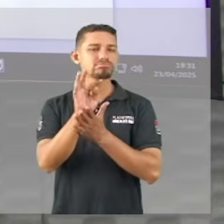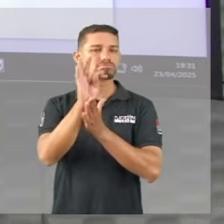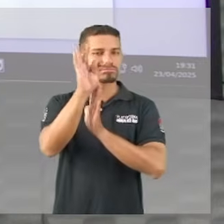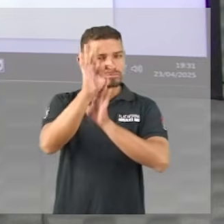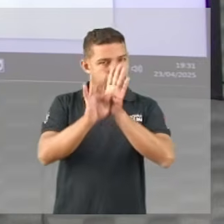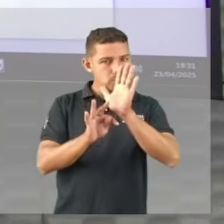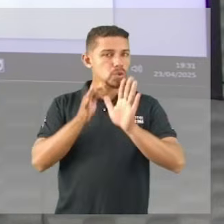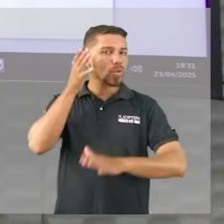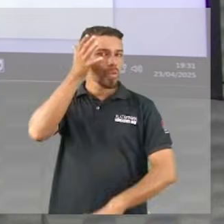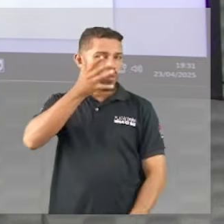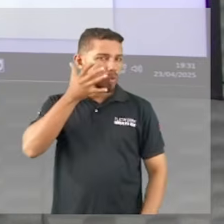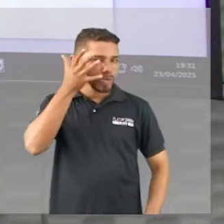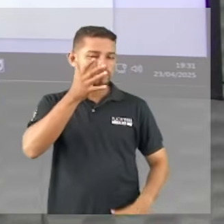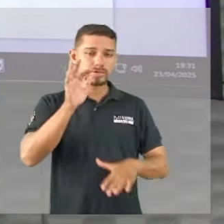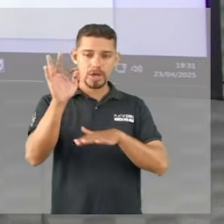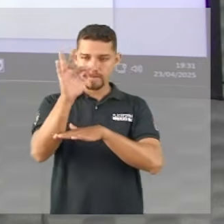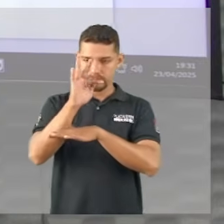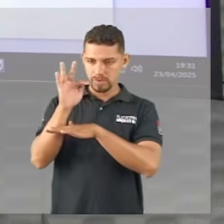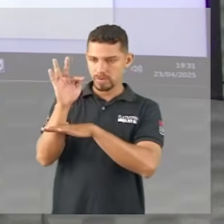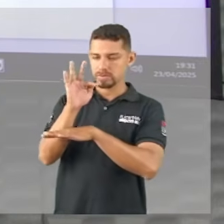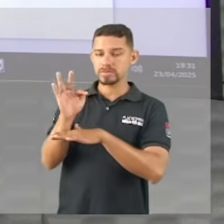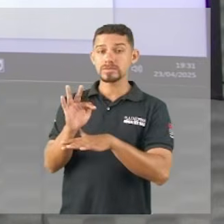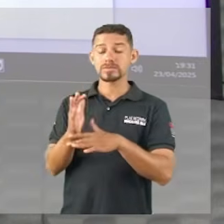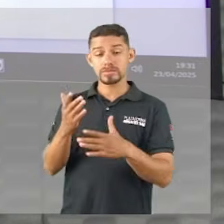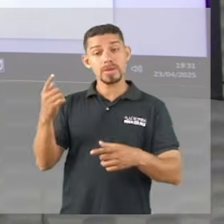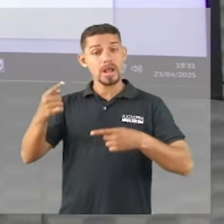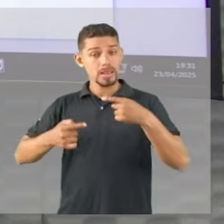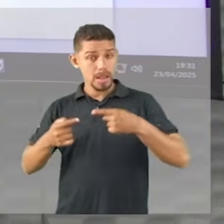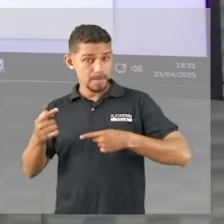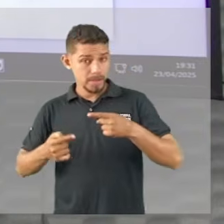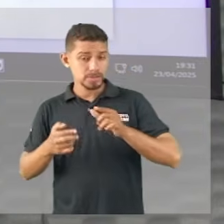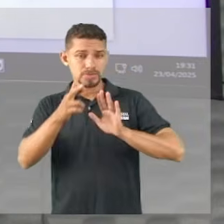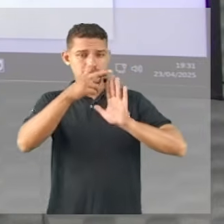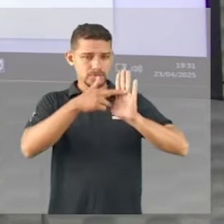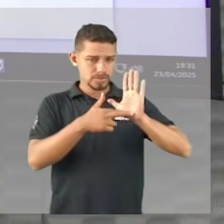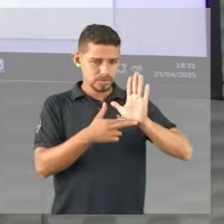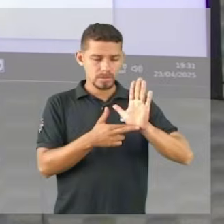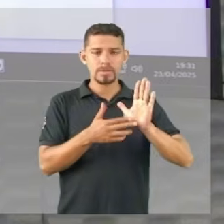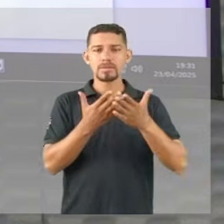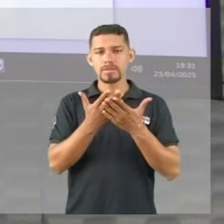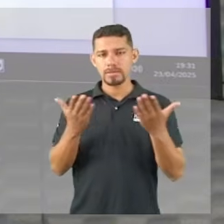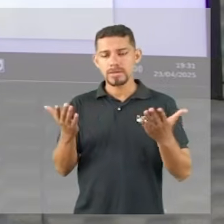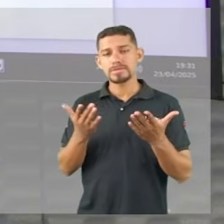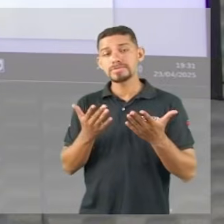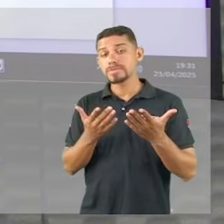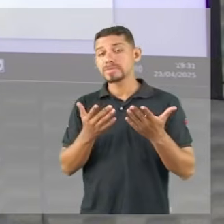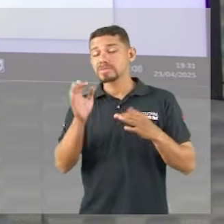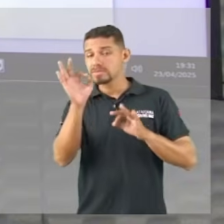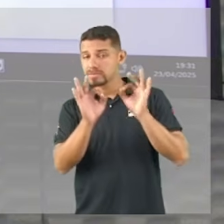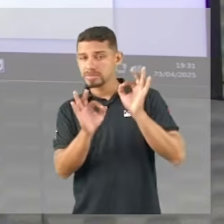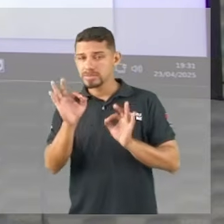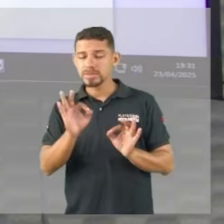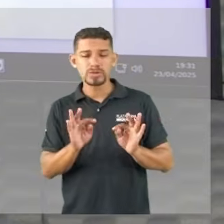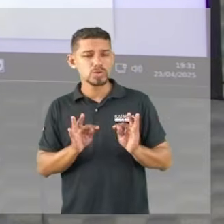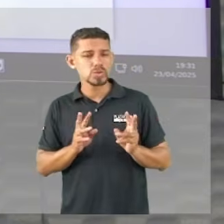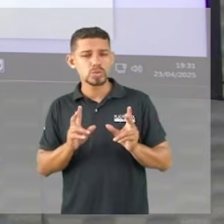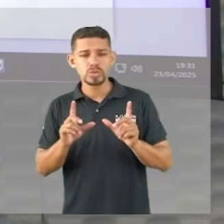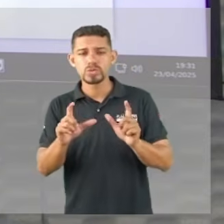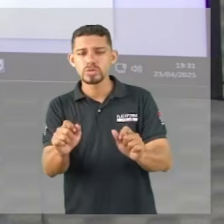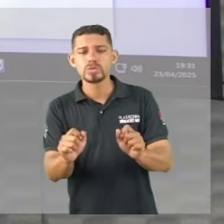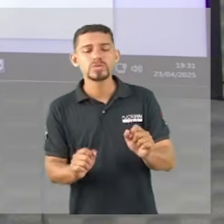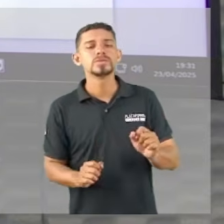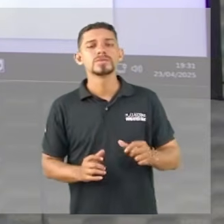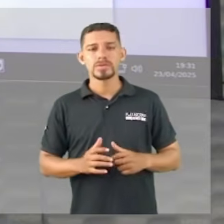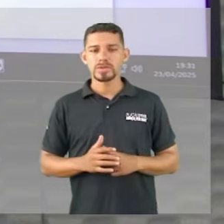textos altamente formais. A gente tem esse debate regrado, que tem regras, que ele tem os critérios, que tem toda uma ordem